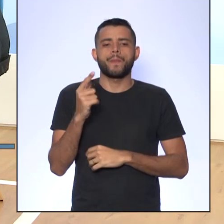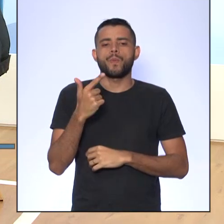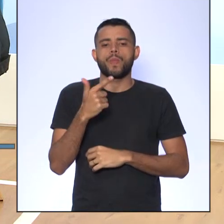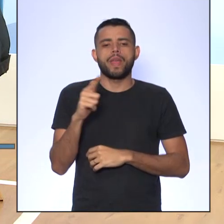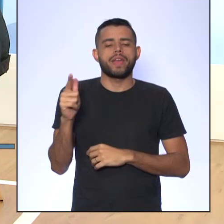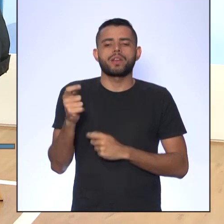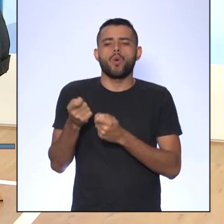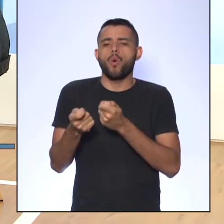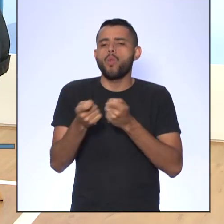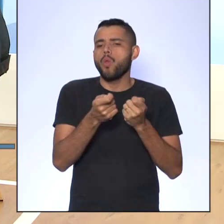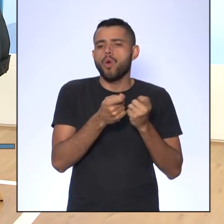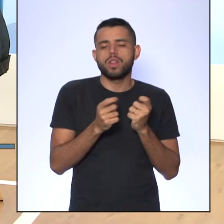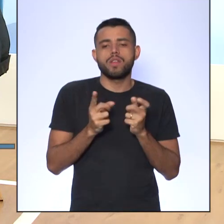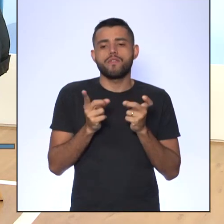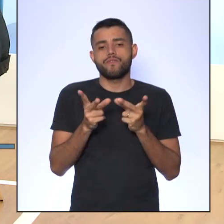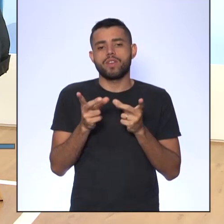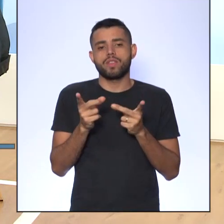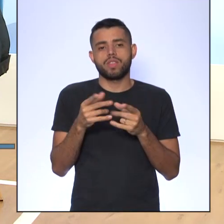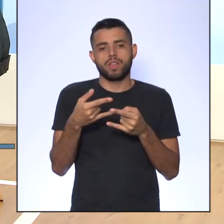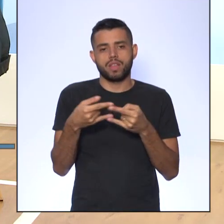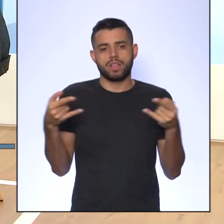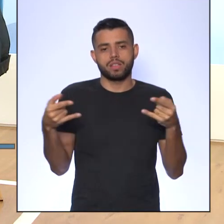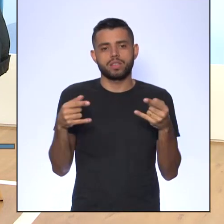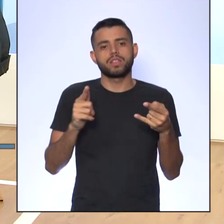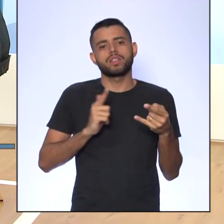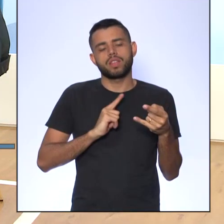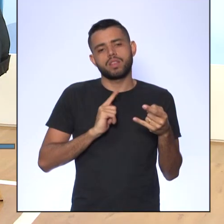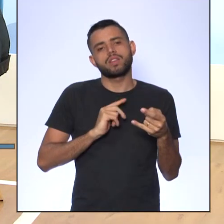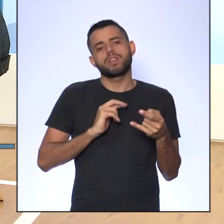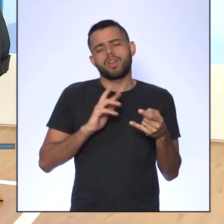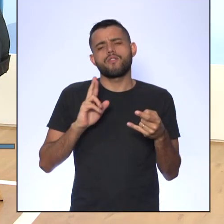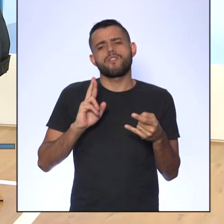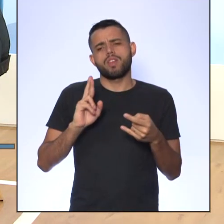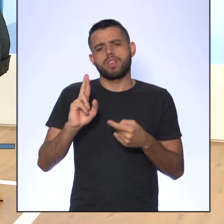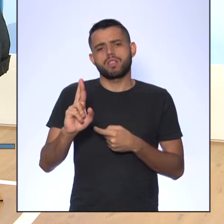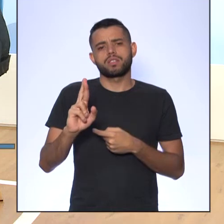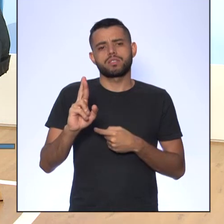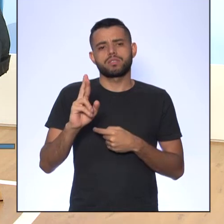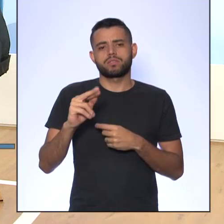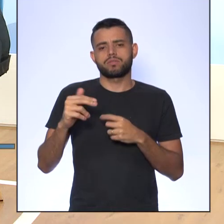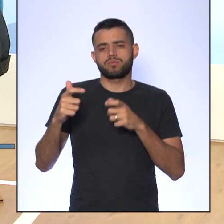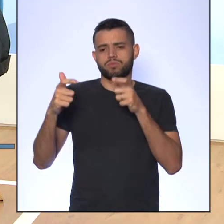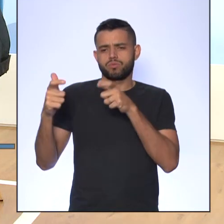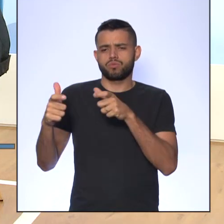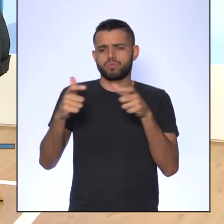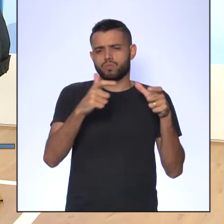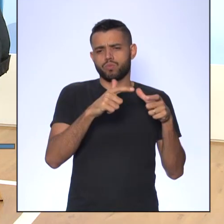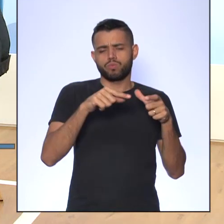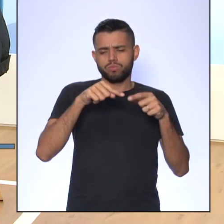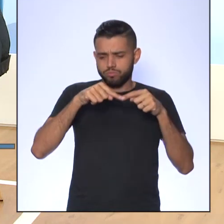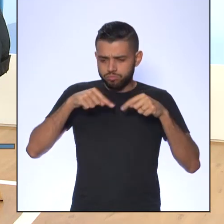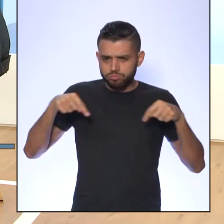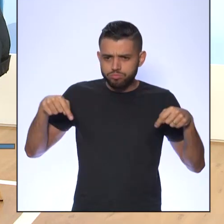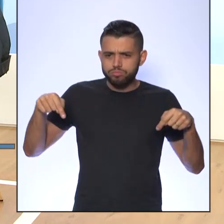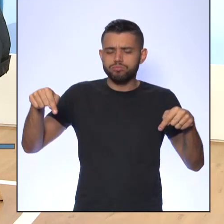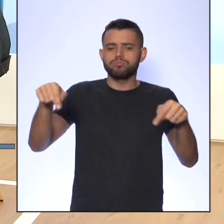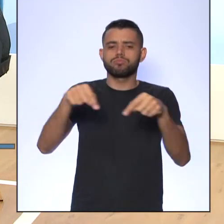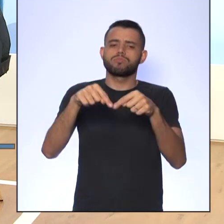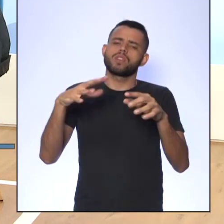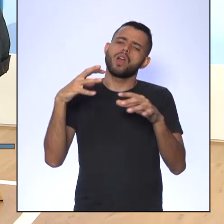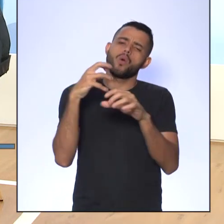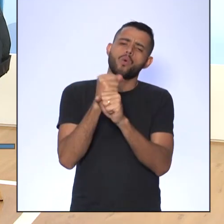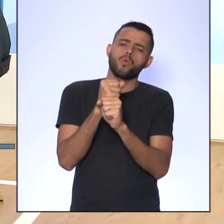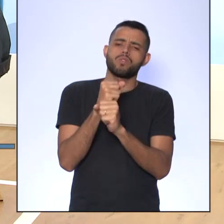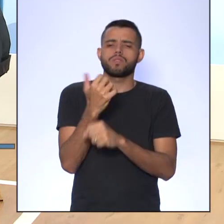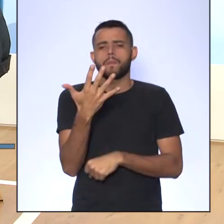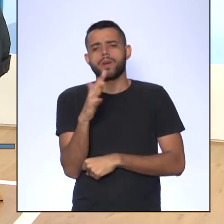ingressos, por exemplo. Então, eles pegam como referência alguns pontos em formato retangular e calcula-se mais ou